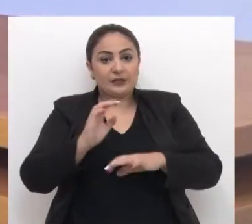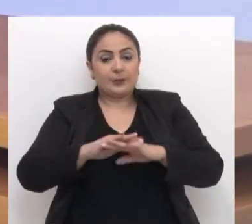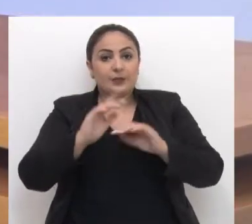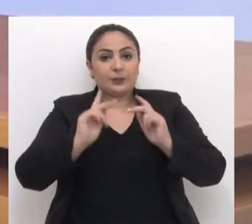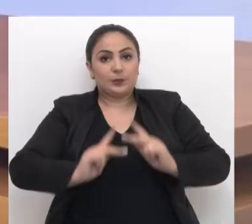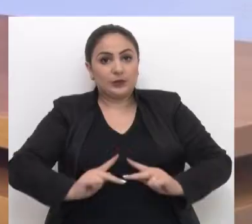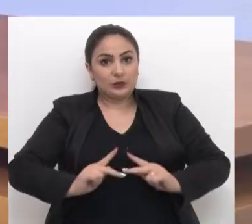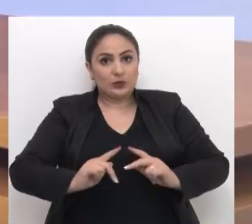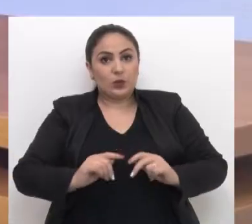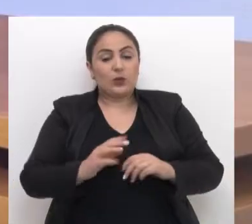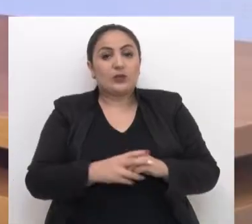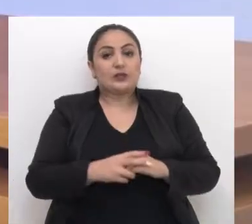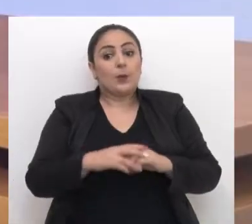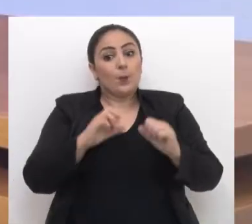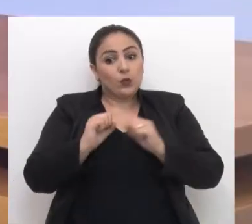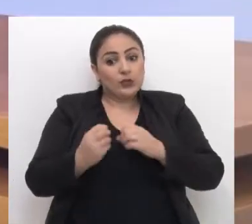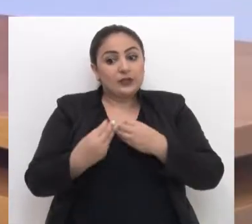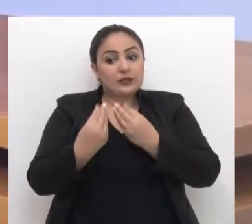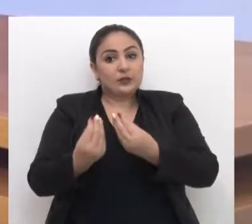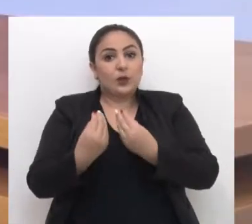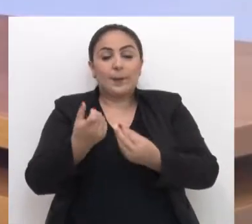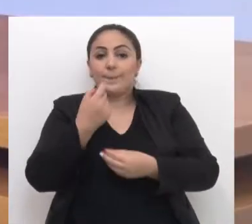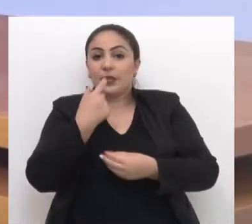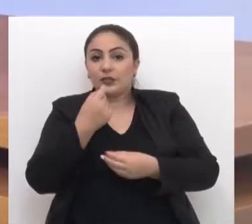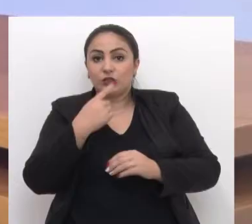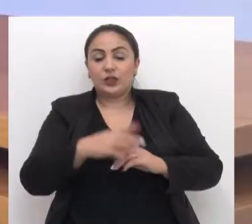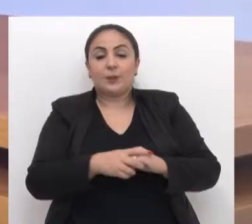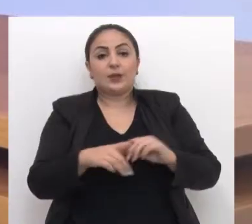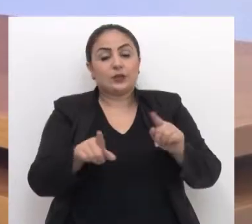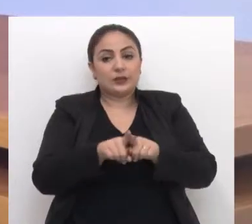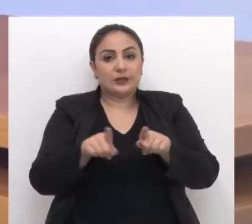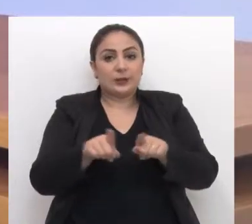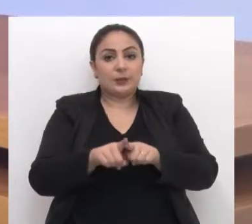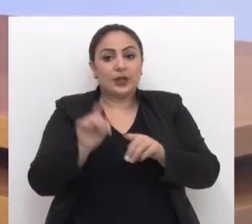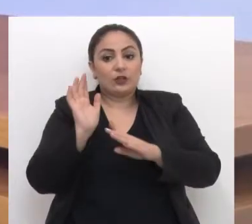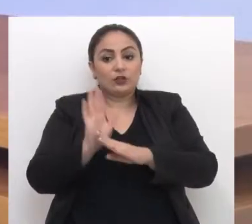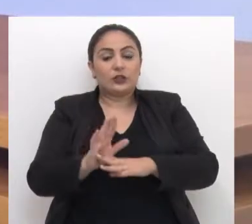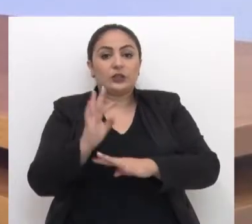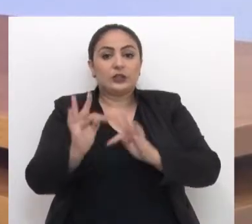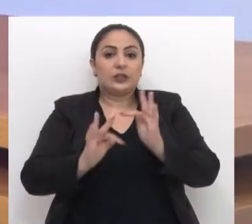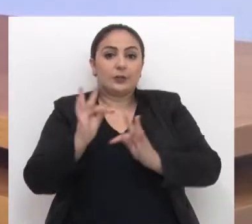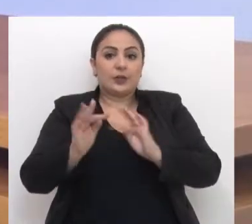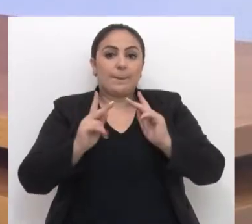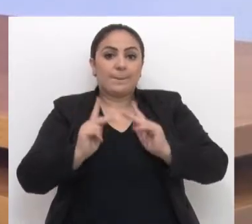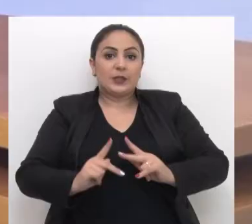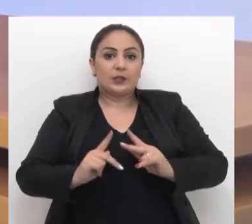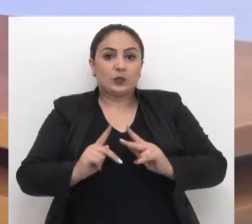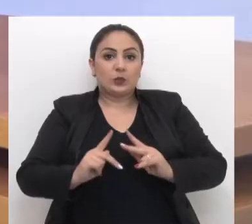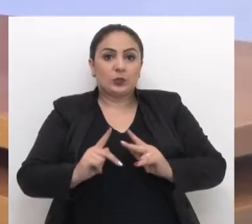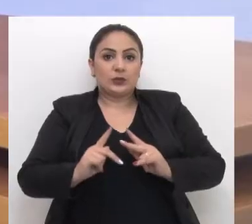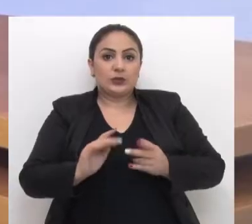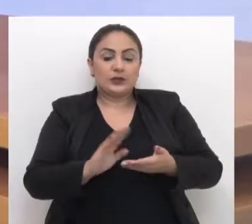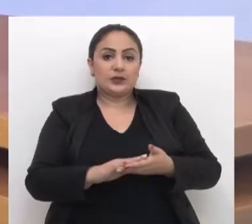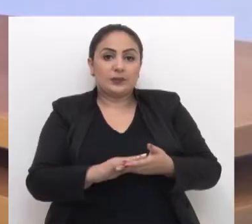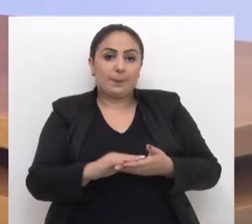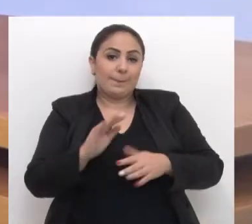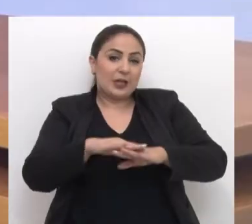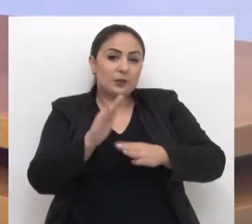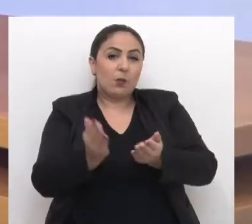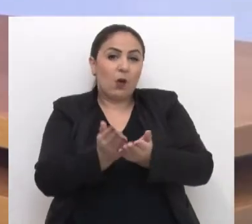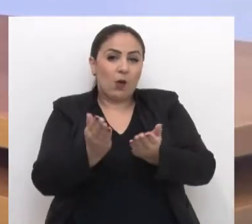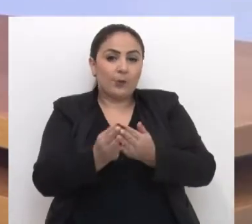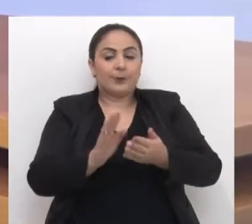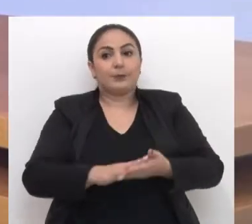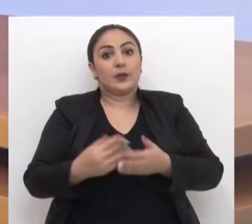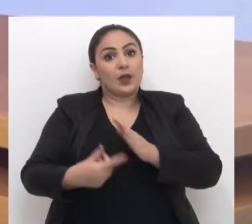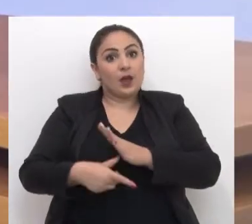que empresas e pessoas físicas pudessem doar medicamentos, contribuindo com o tratamento de pessoas de baixa